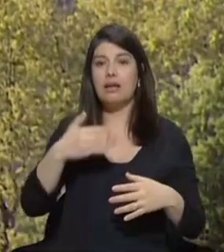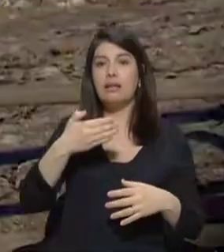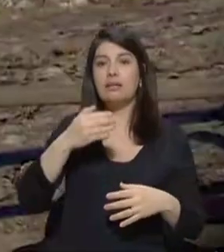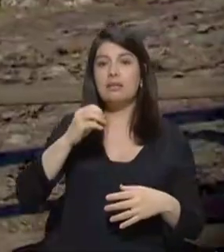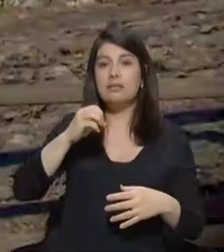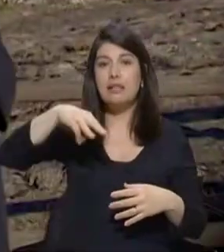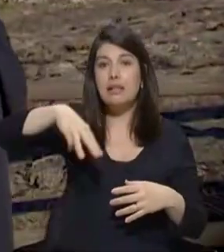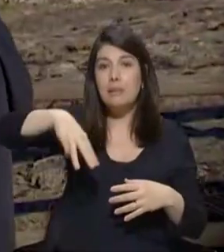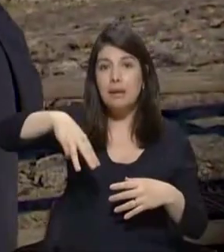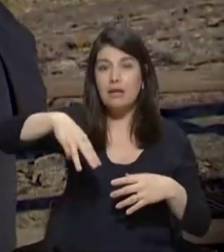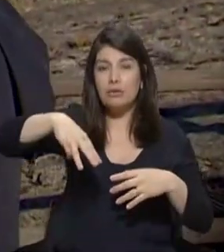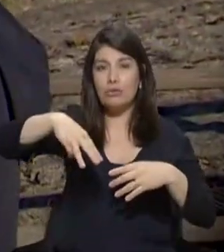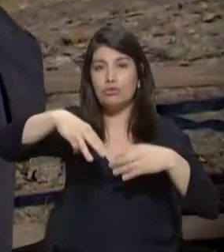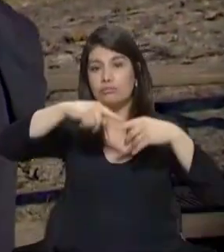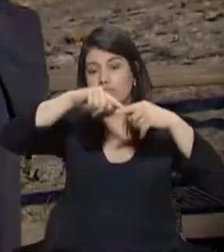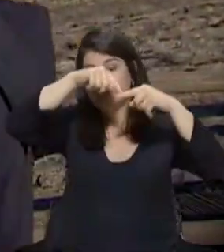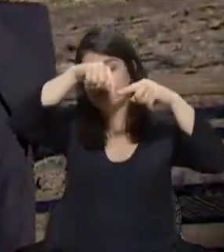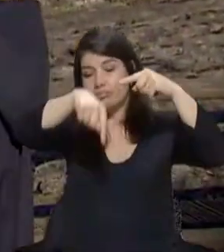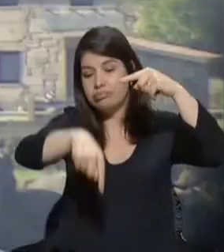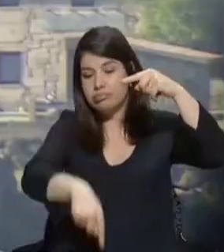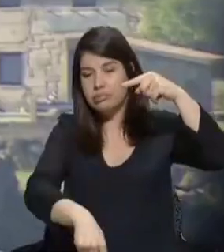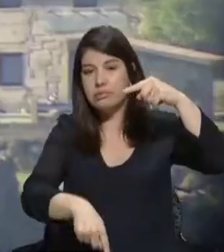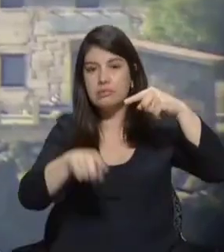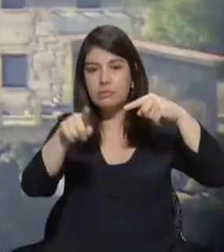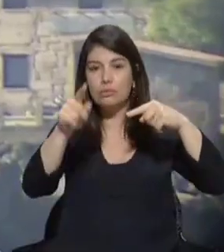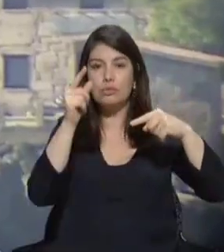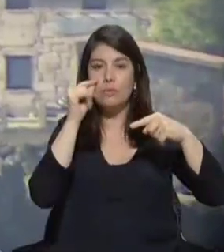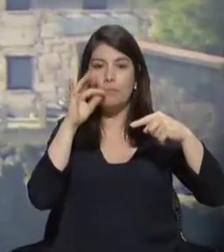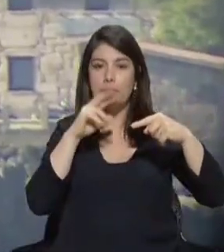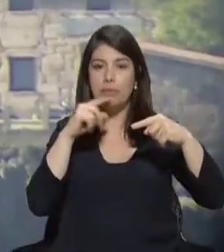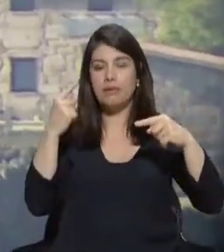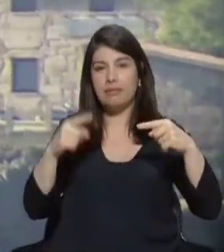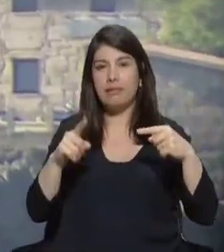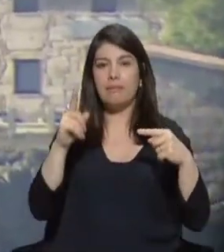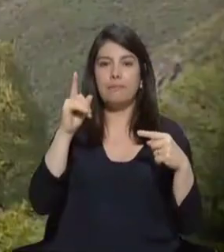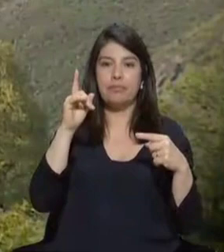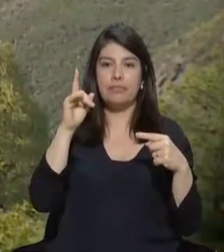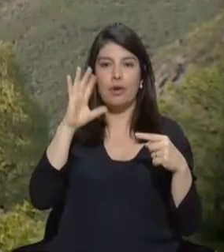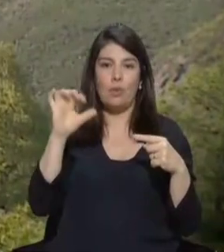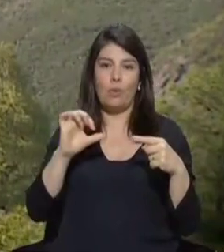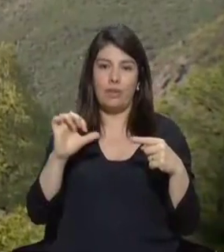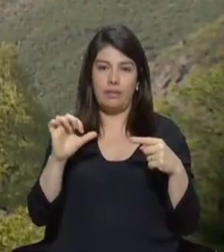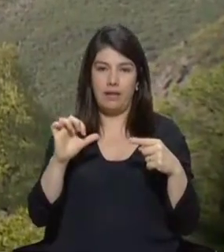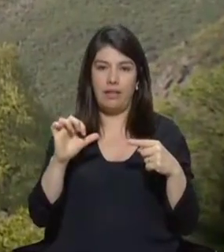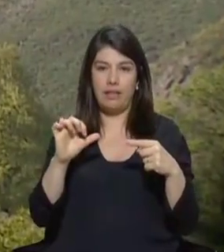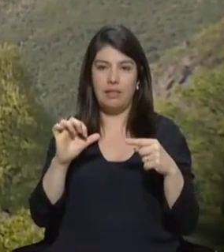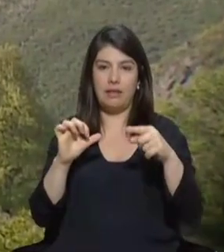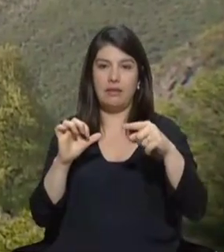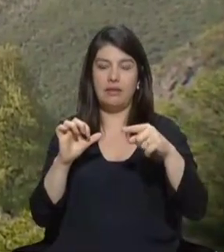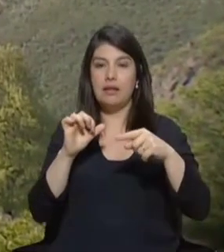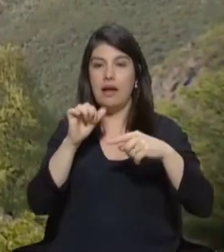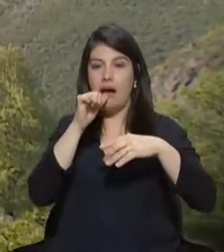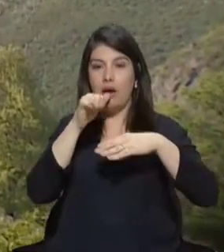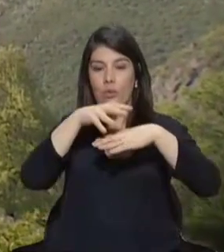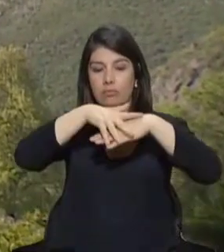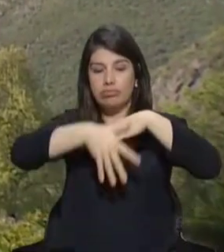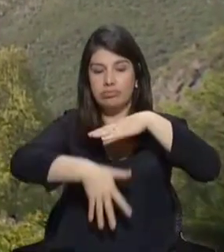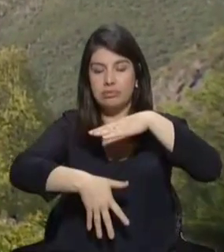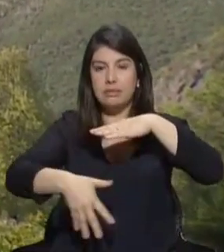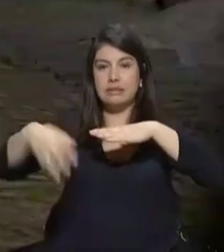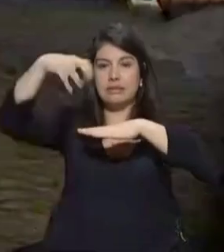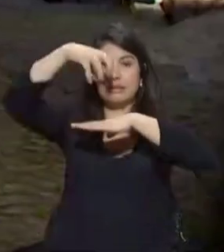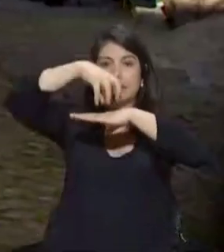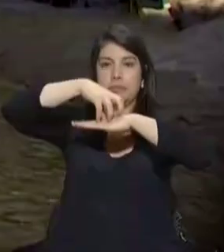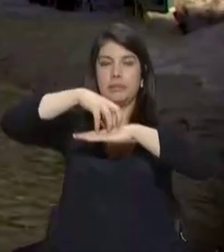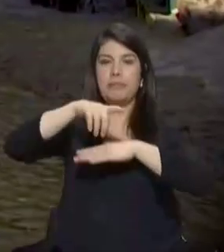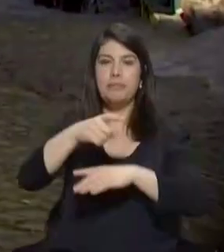metros. E tu e os teus pais têm uma unidade de turismo, mesmo por cima da cascata. As pedras parideiras também ajudaram ao